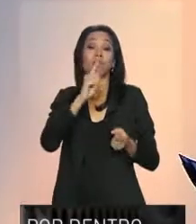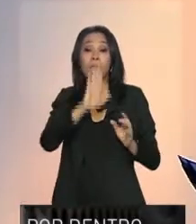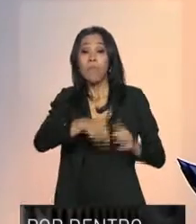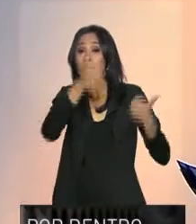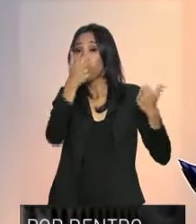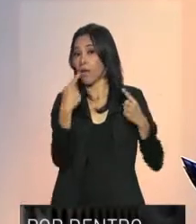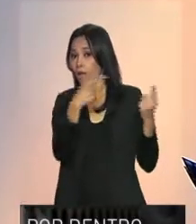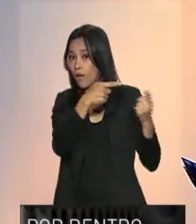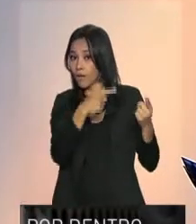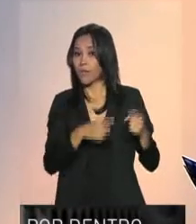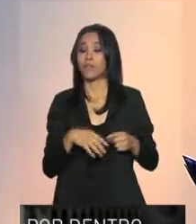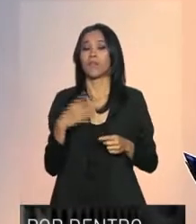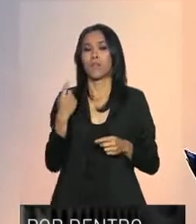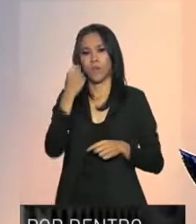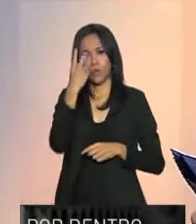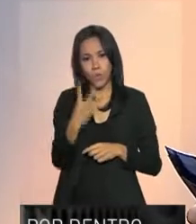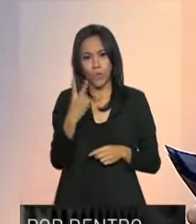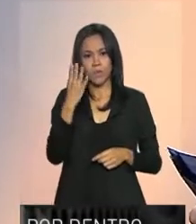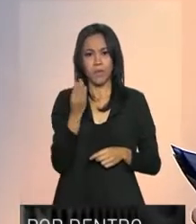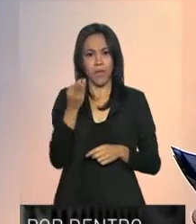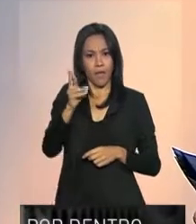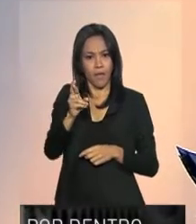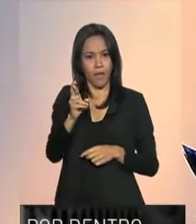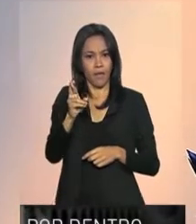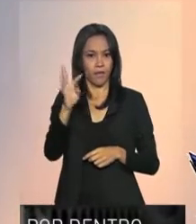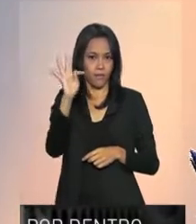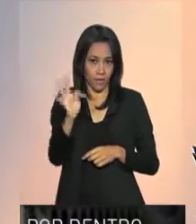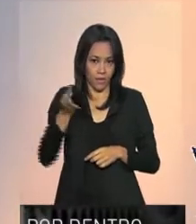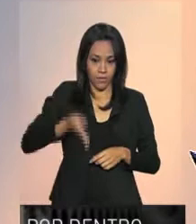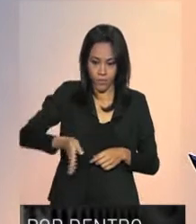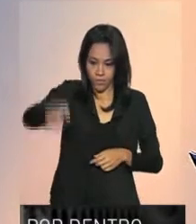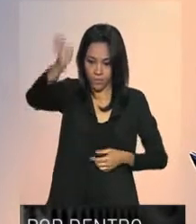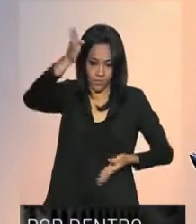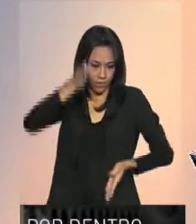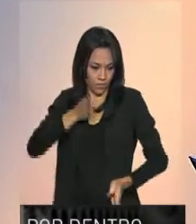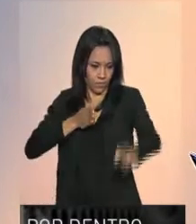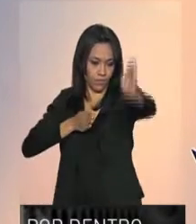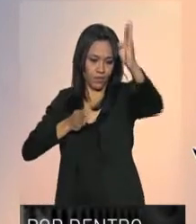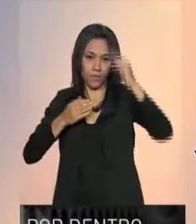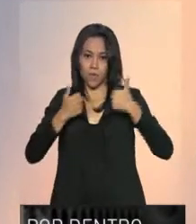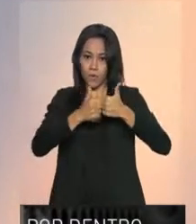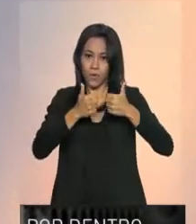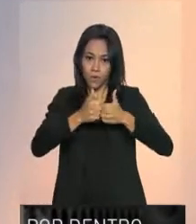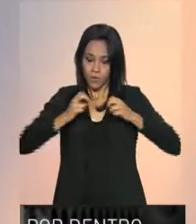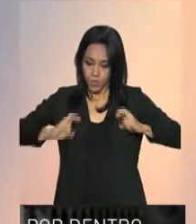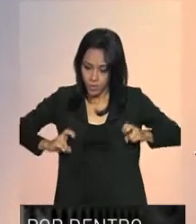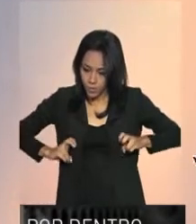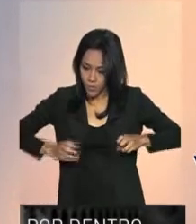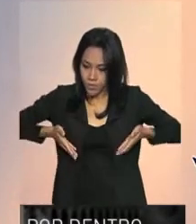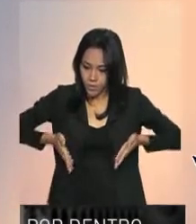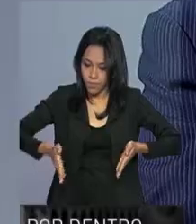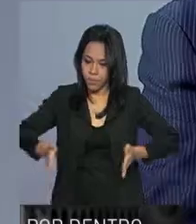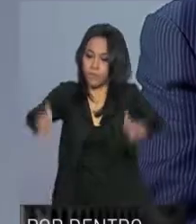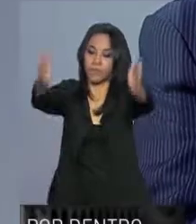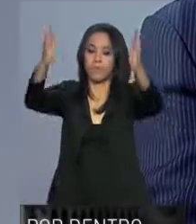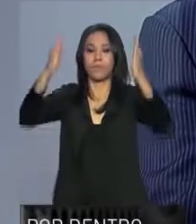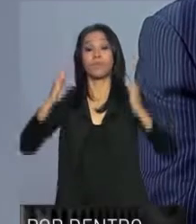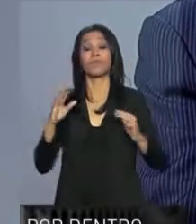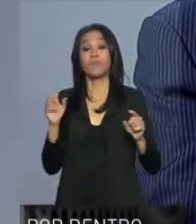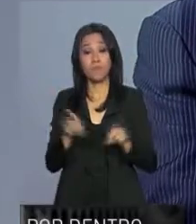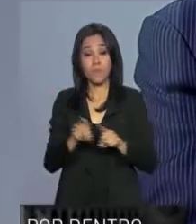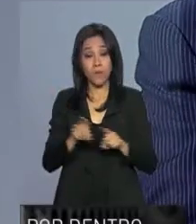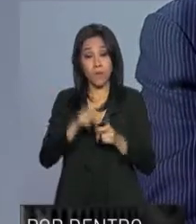dois corredores com o brt é muito importante que convergem e cor contribuem complementam o transporte também